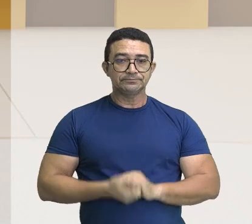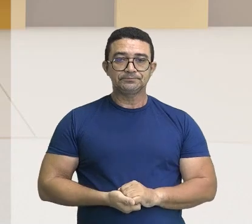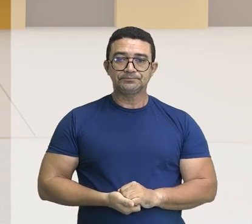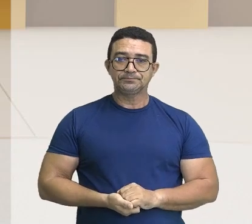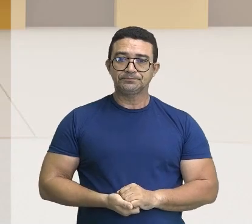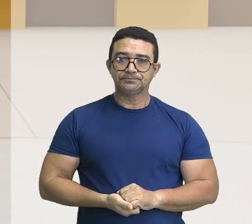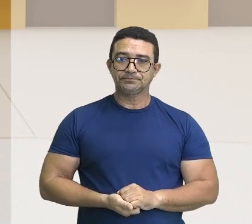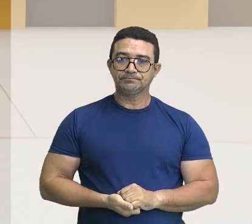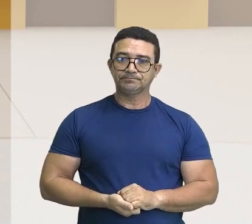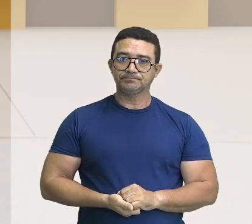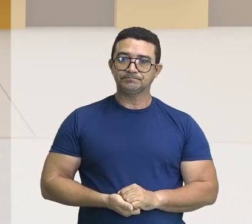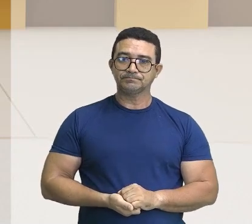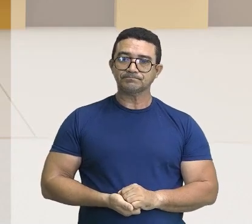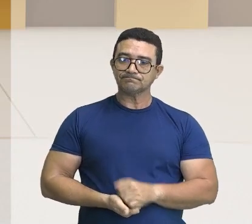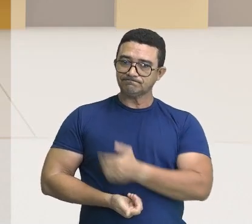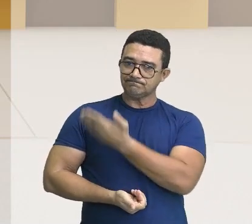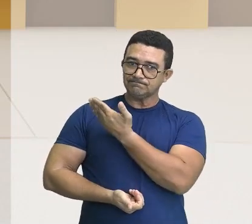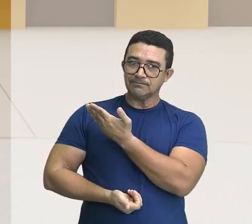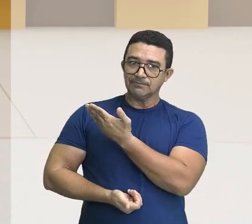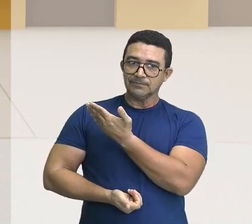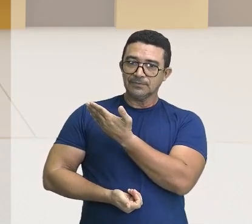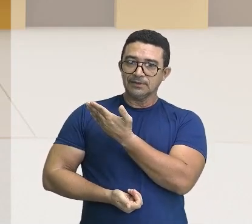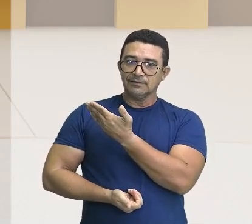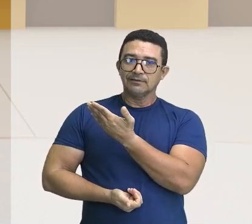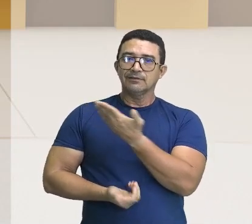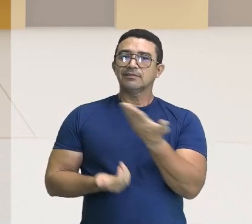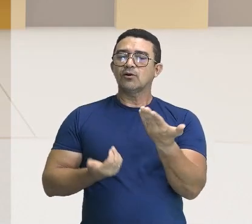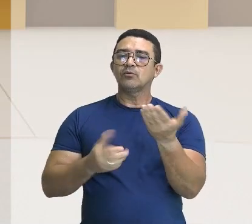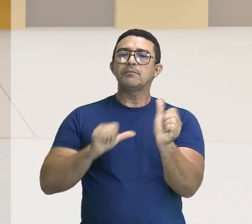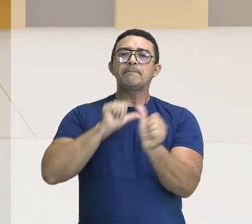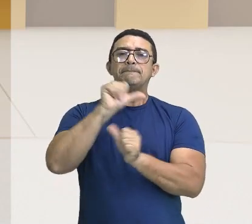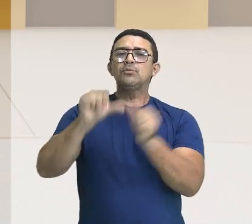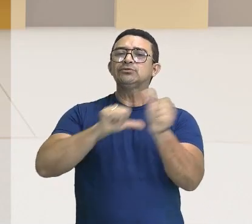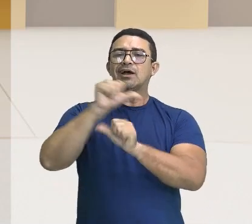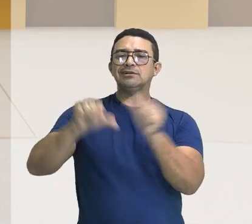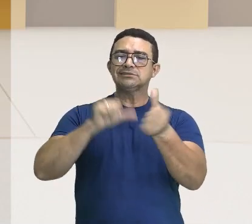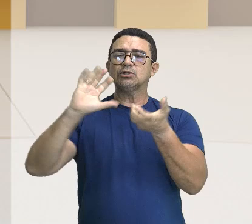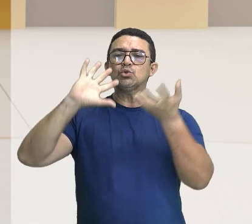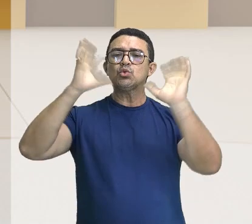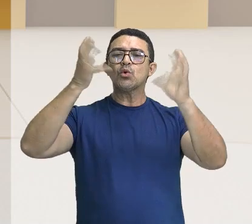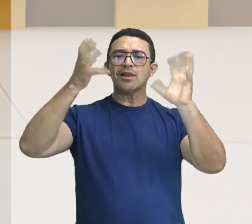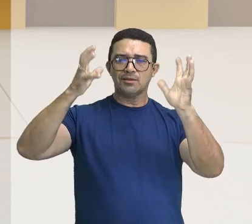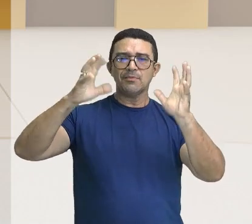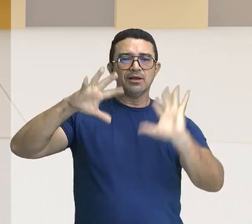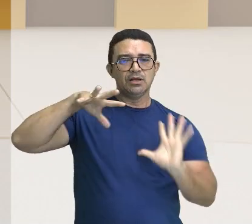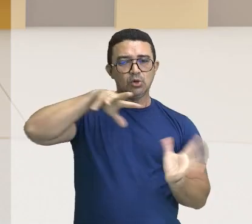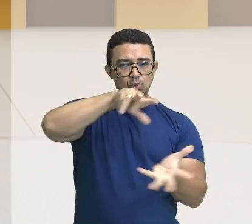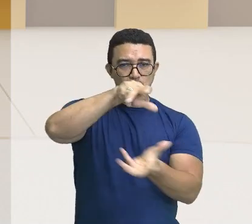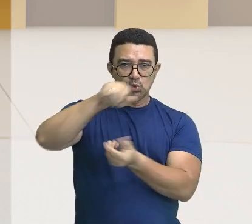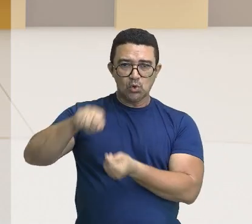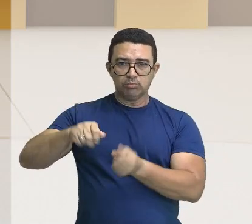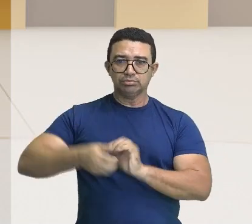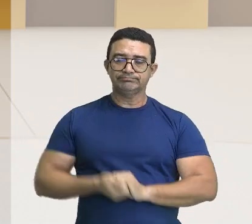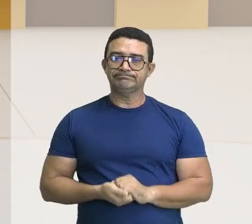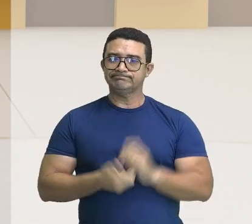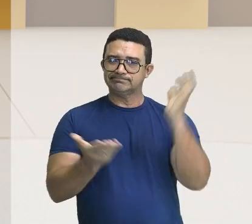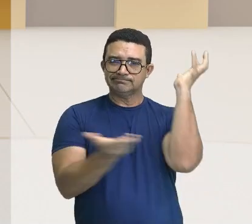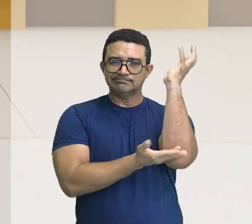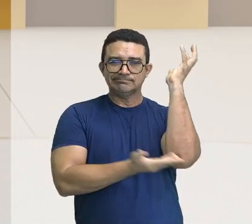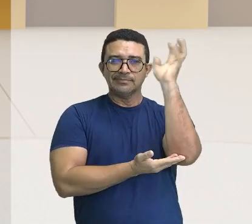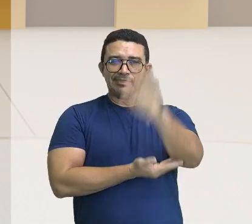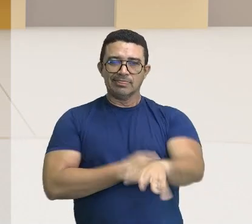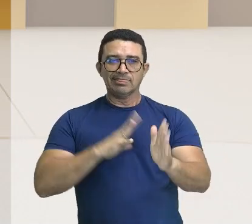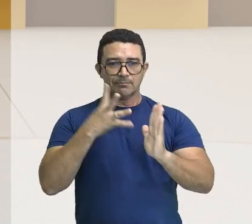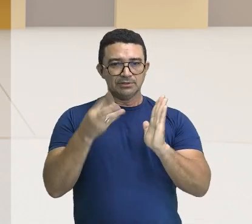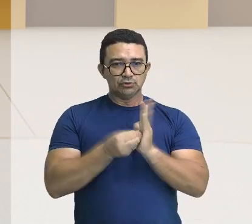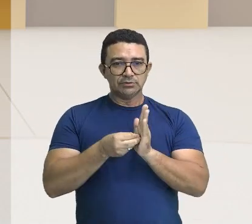Vamos lá então. Vamos começar com alterações no clima global. O desmatamento da Amazônia,